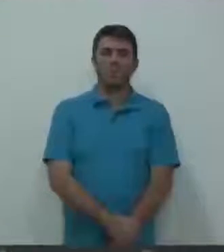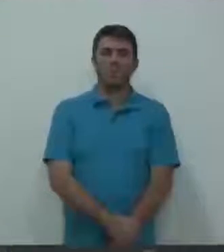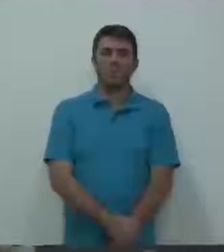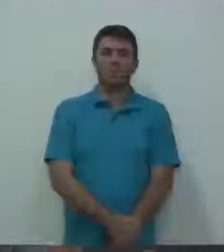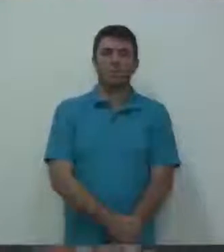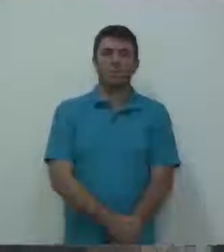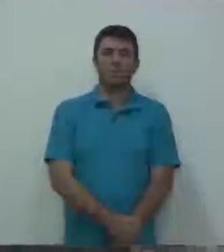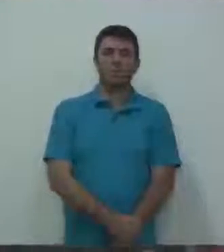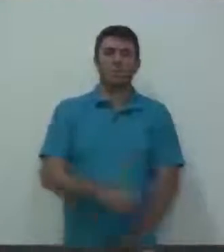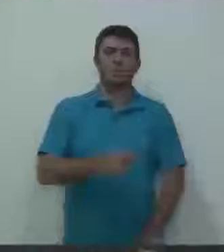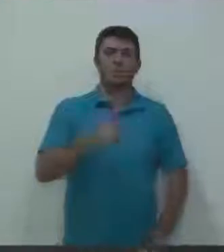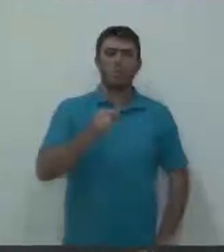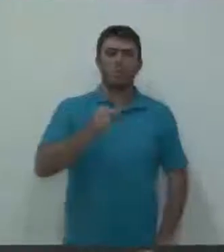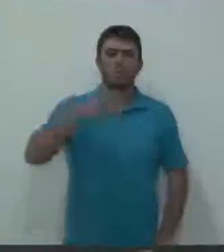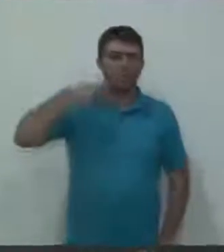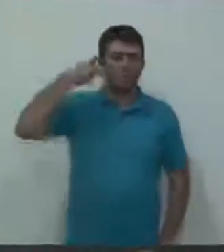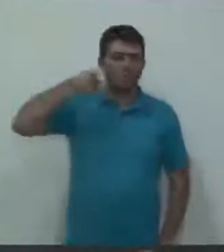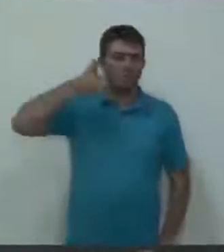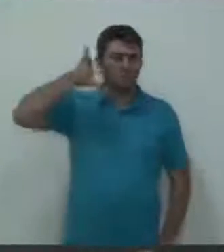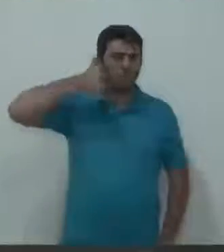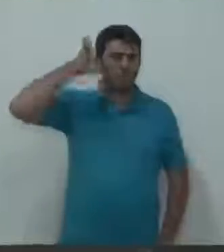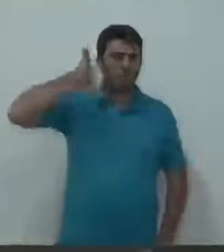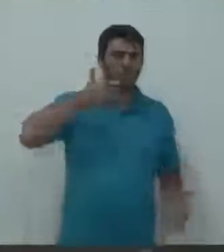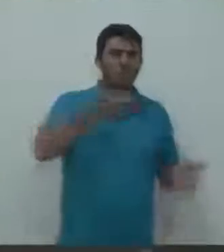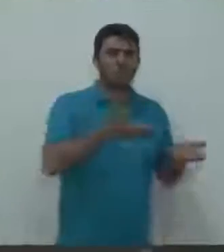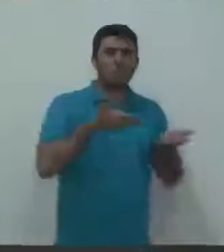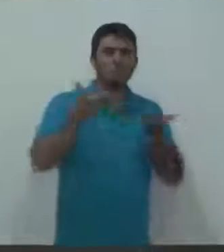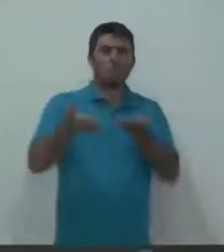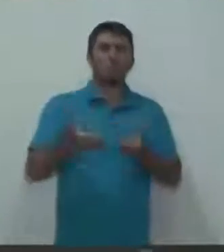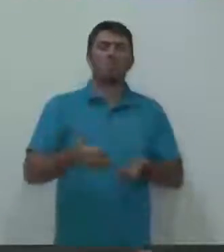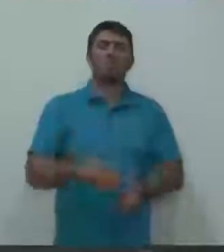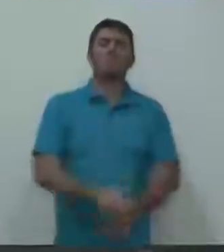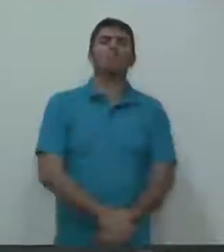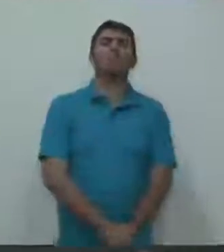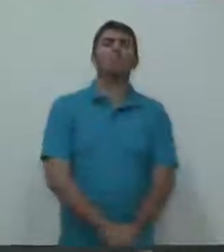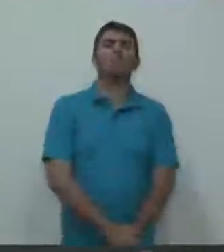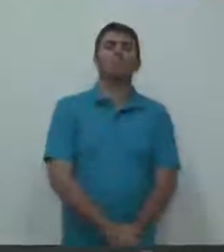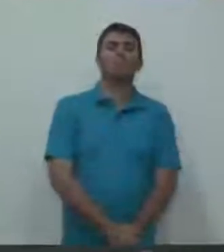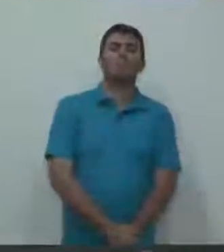Passa a palavra. Tem a palavra, vereador. Está em discussão.